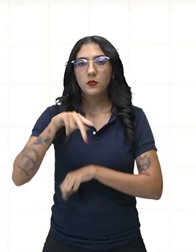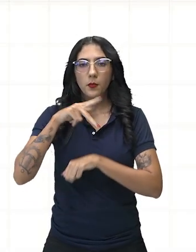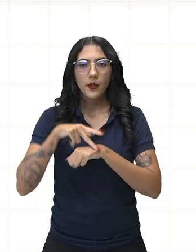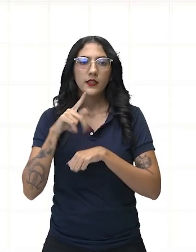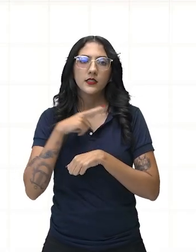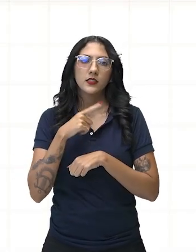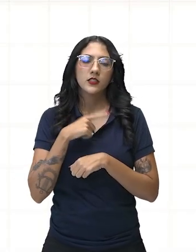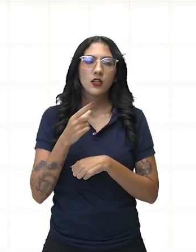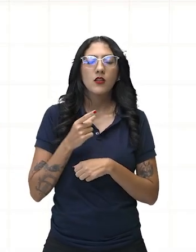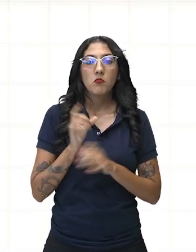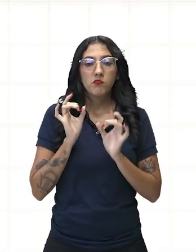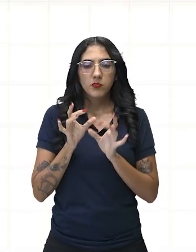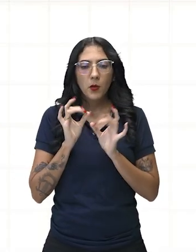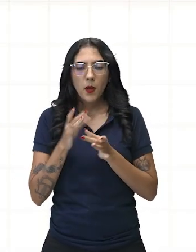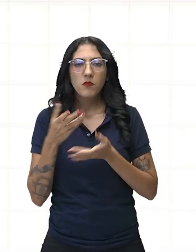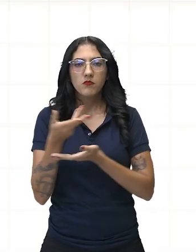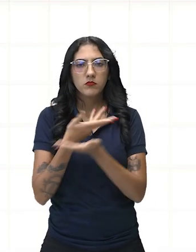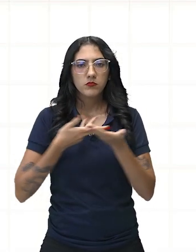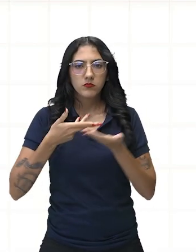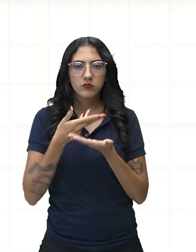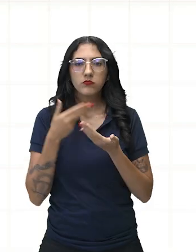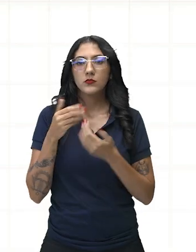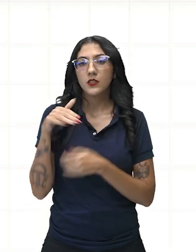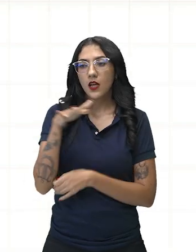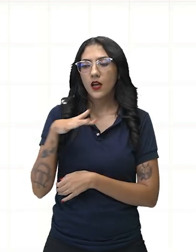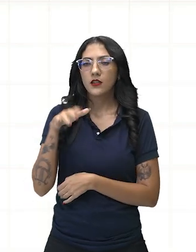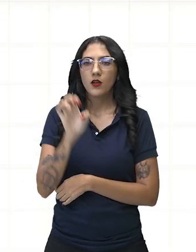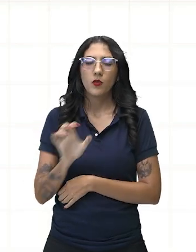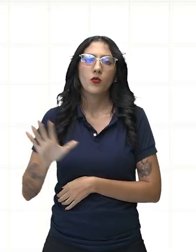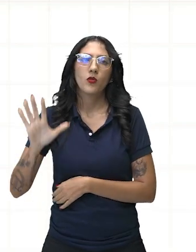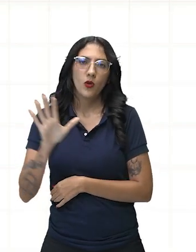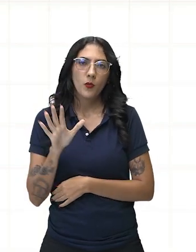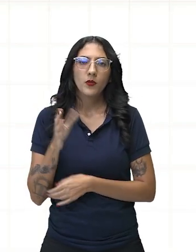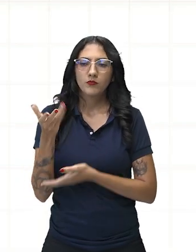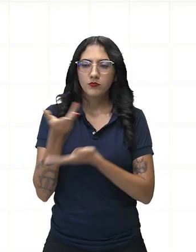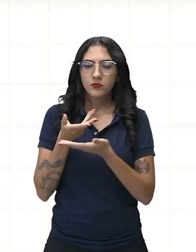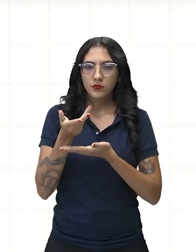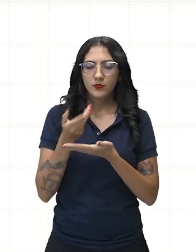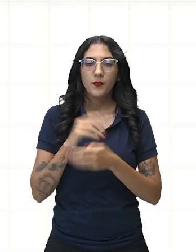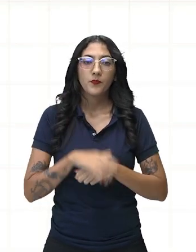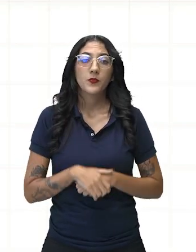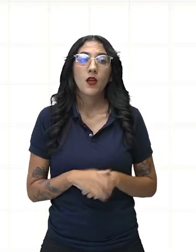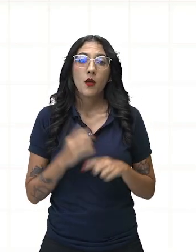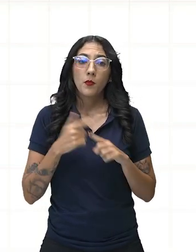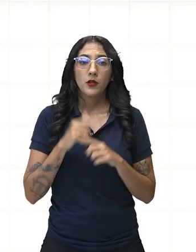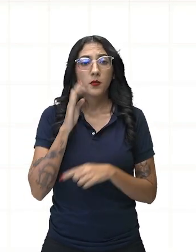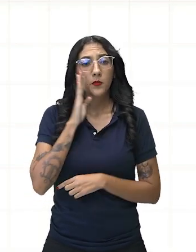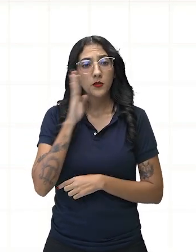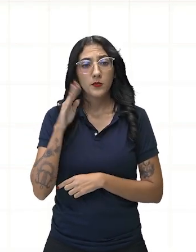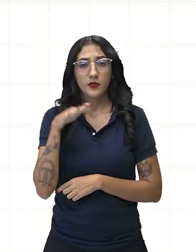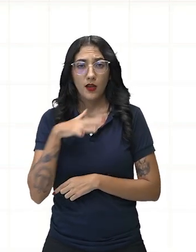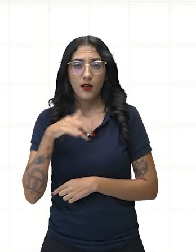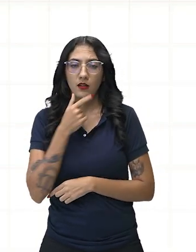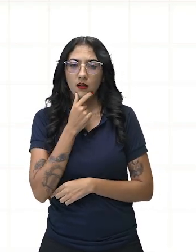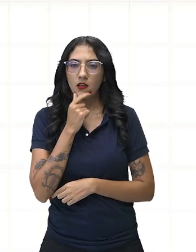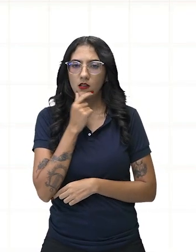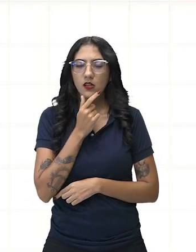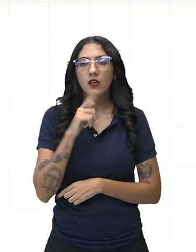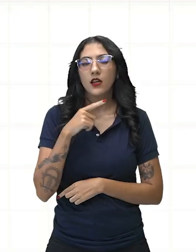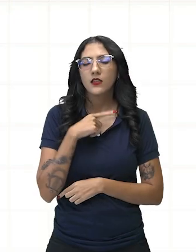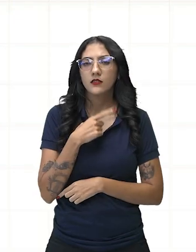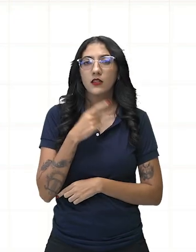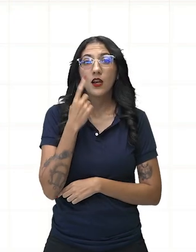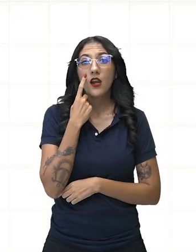mantiveram ali um comércio bastante intenso com a Europa. Isso porque a Europa, em especial o Reino Unido, eles foram ali